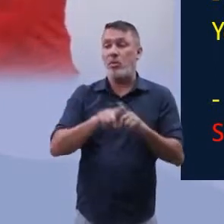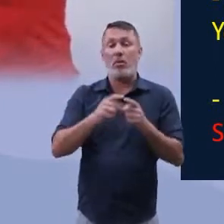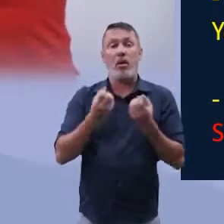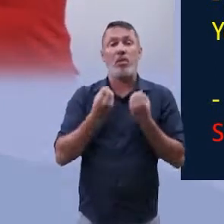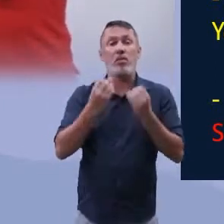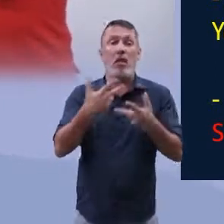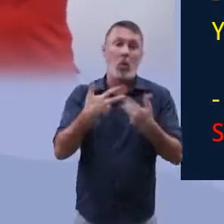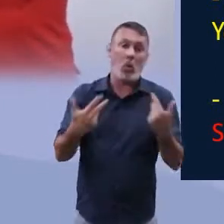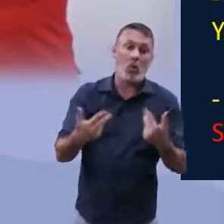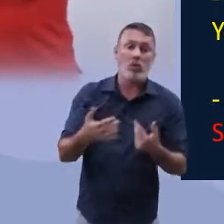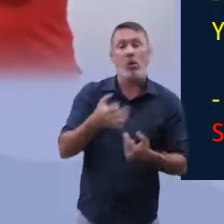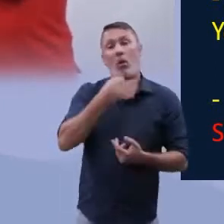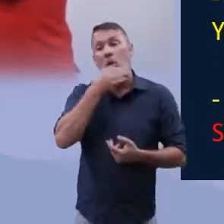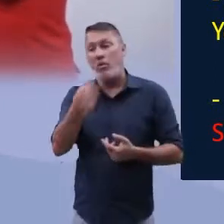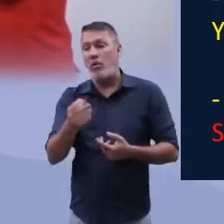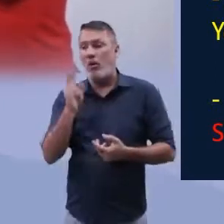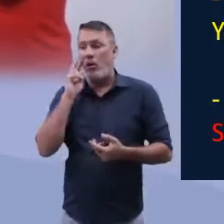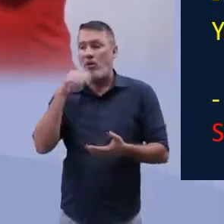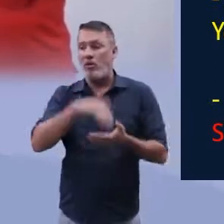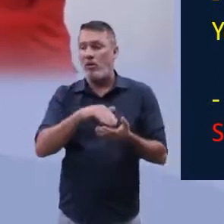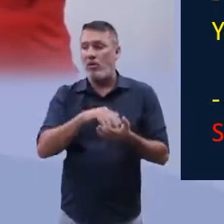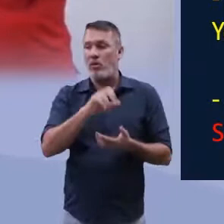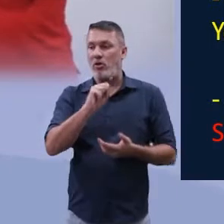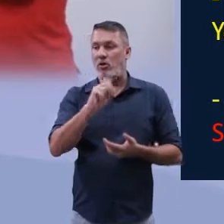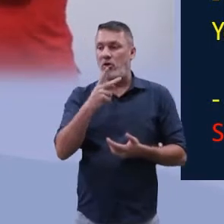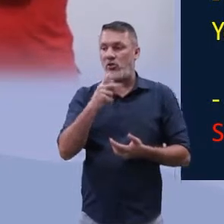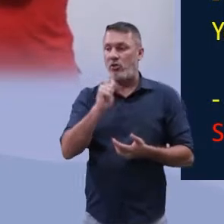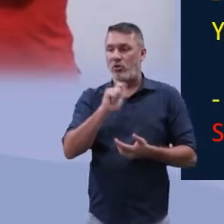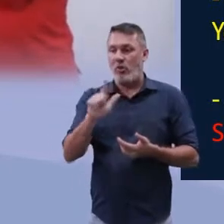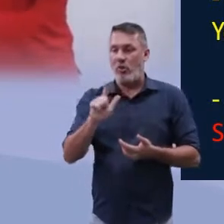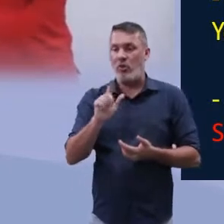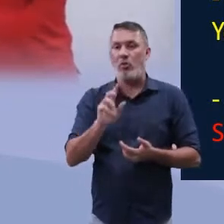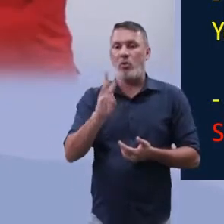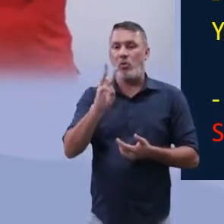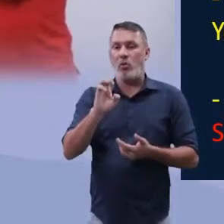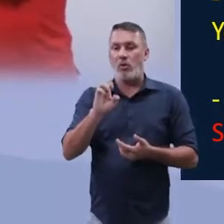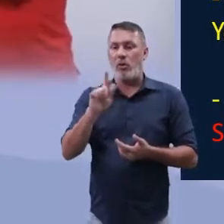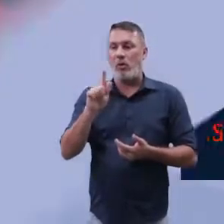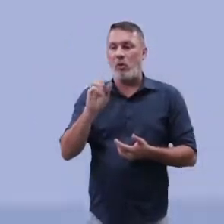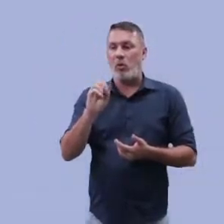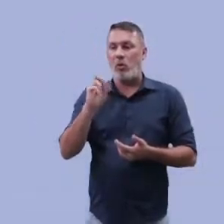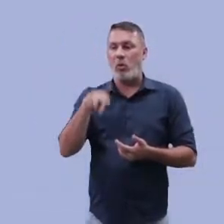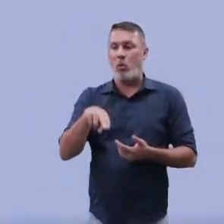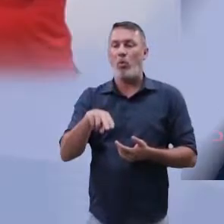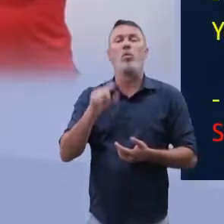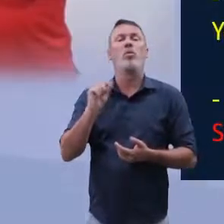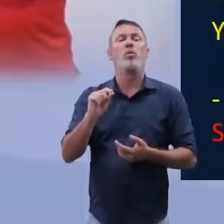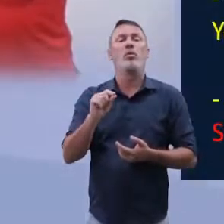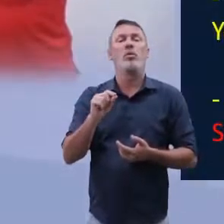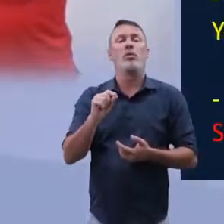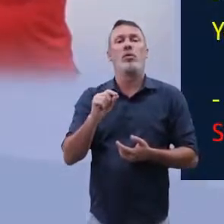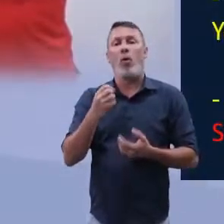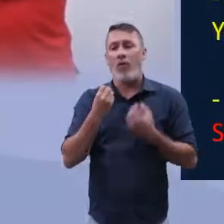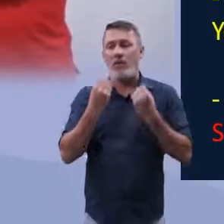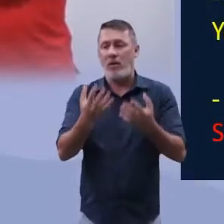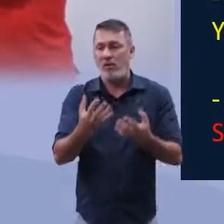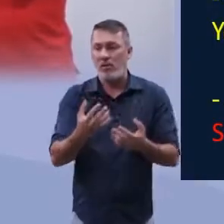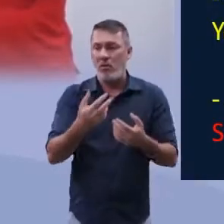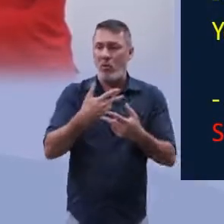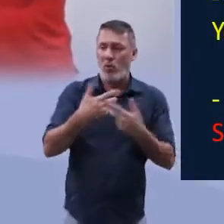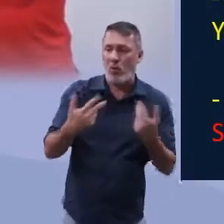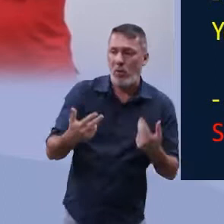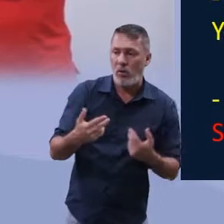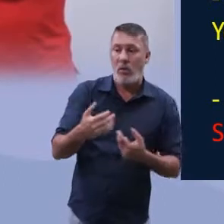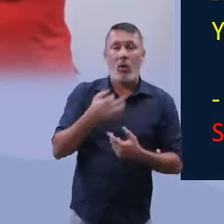algo. Ou sugerir, por exemplo. Com o shall, olha só. Shall we go on? Shall we continue? Né? Então,